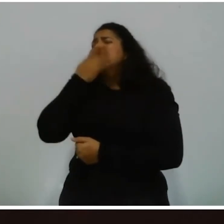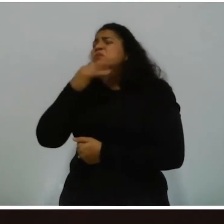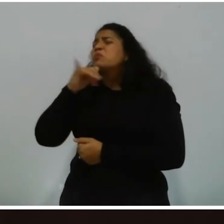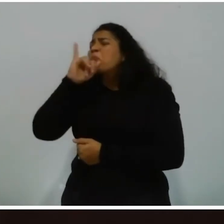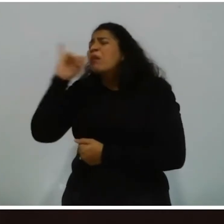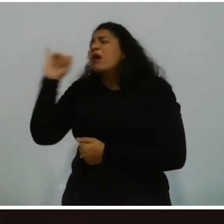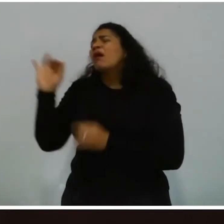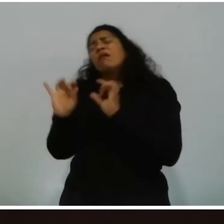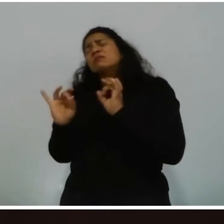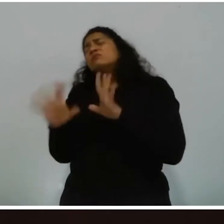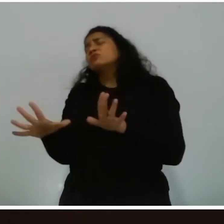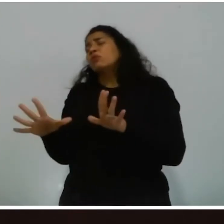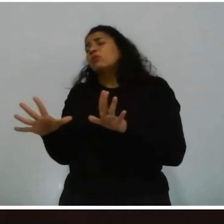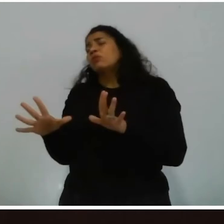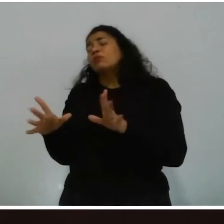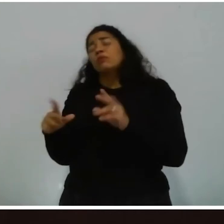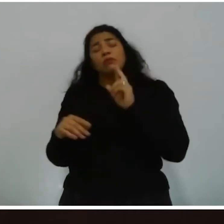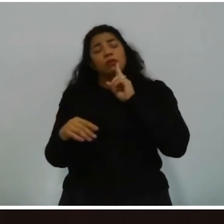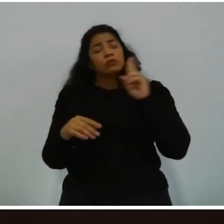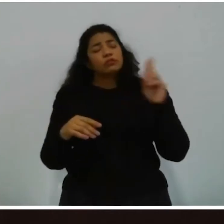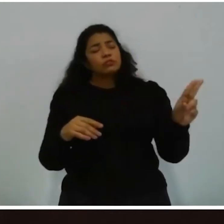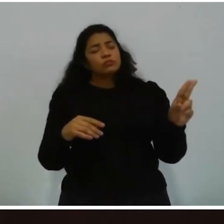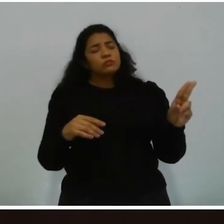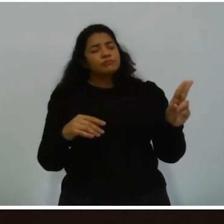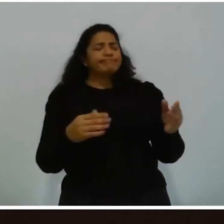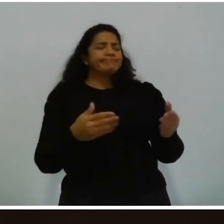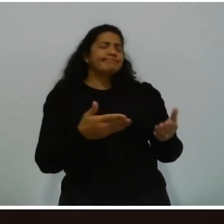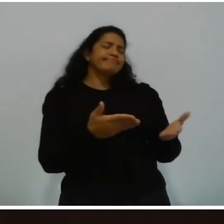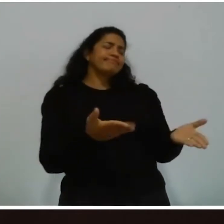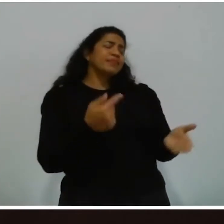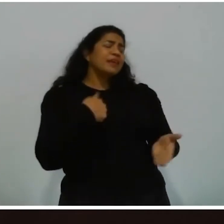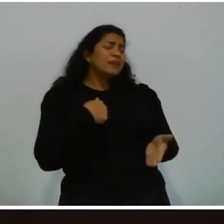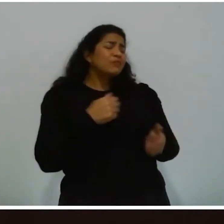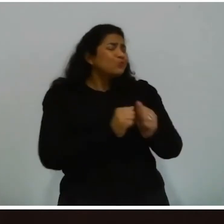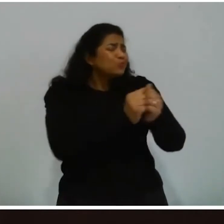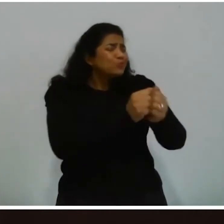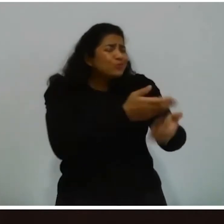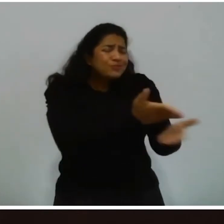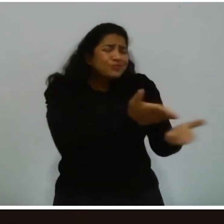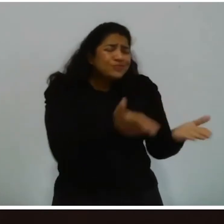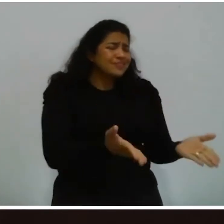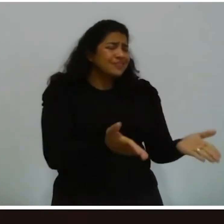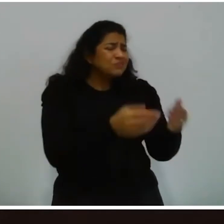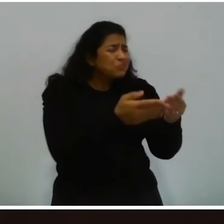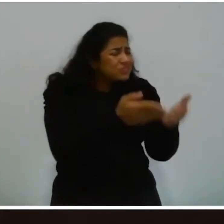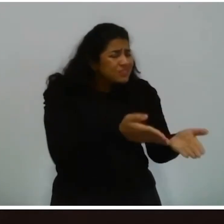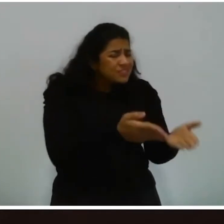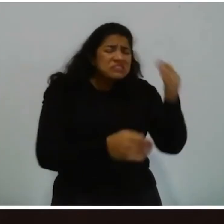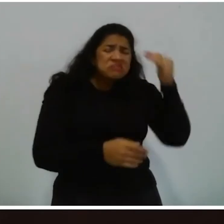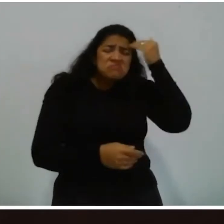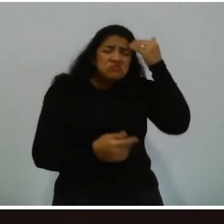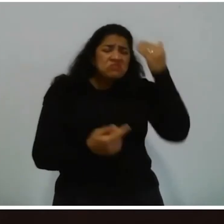há tanto tempo estou convosco e não me tens conhecido?